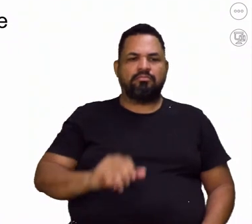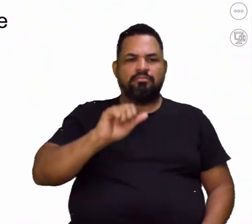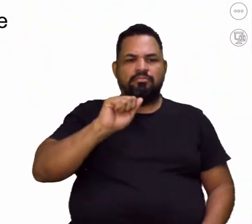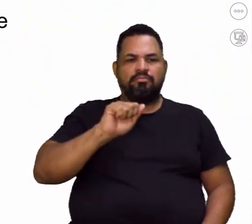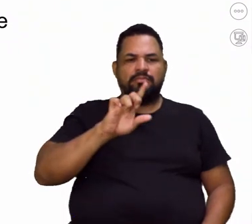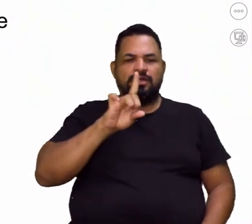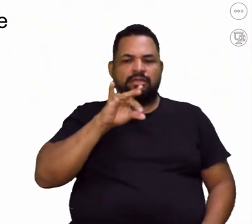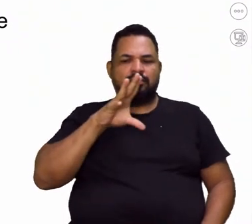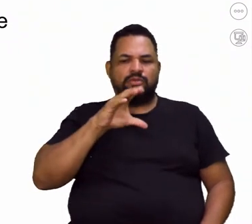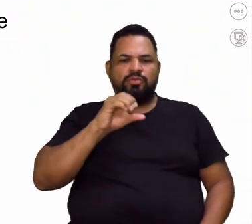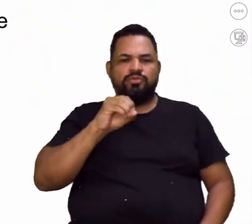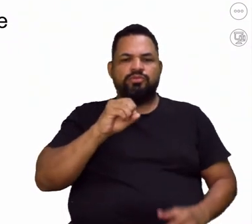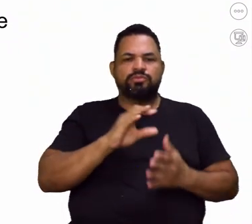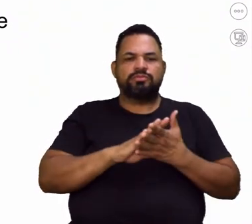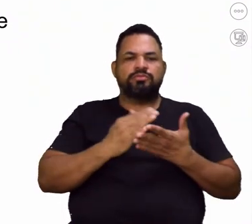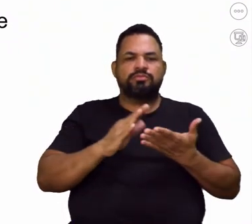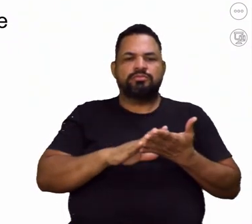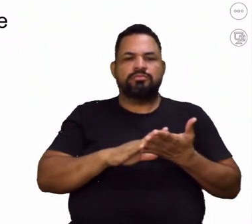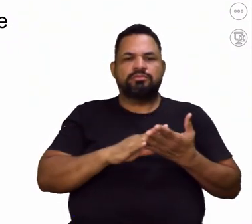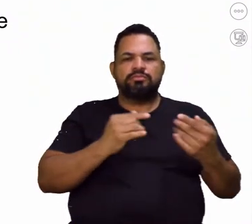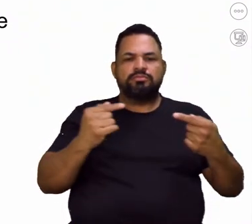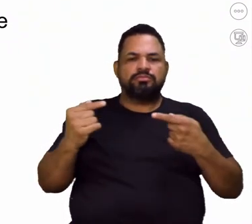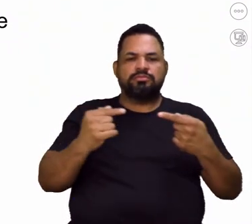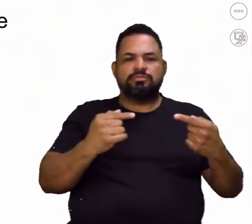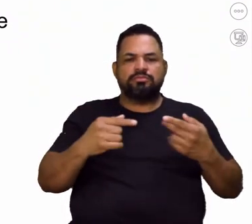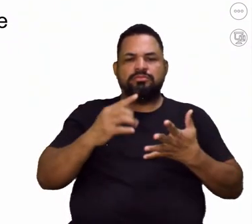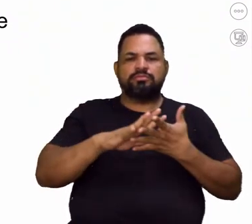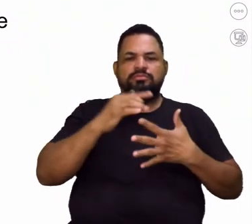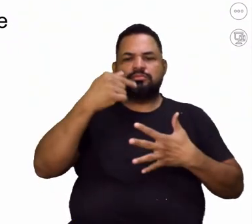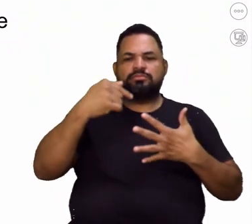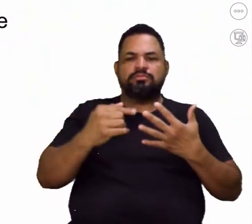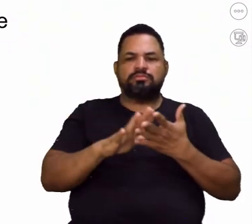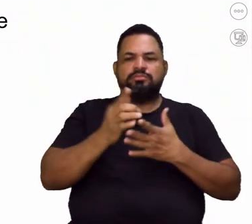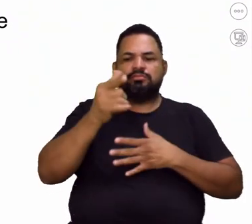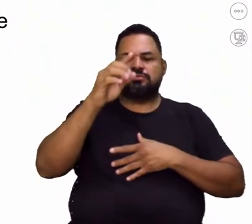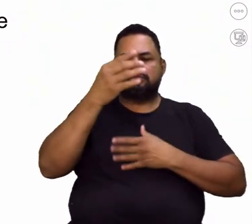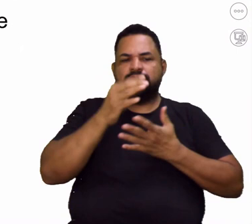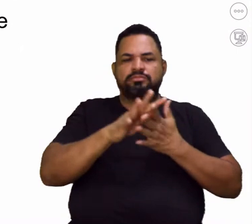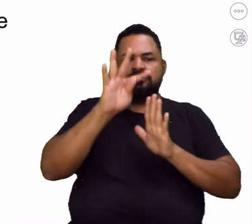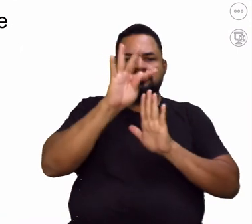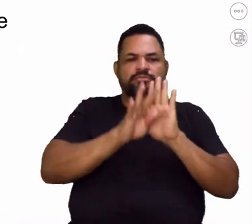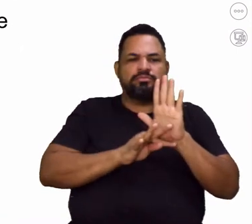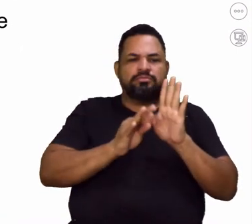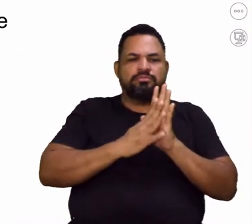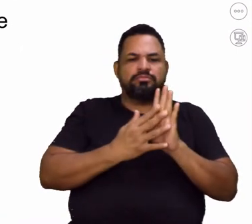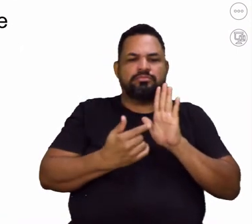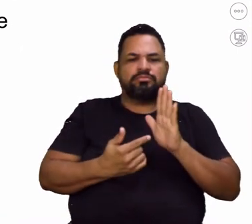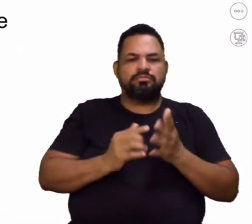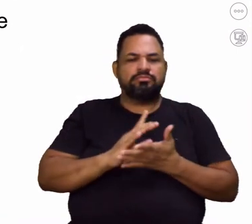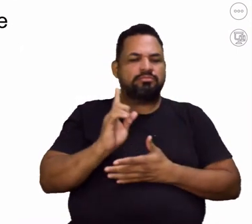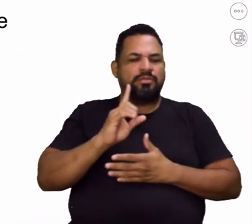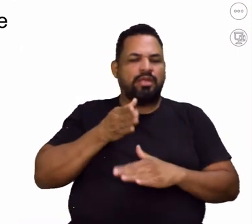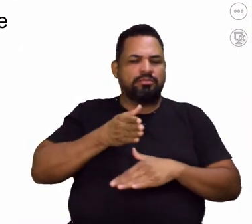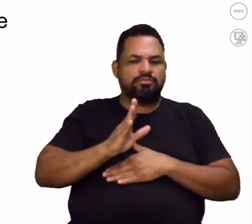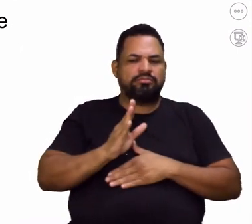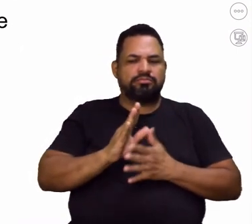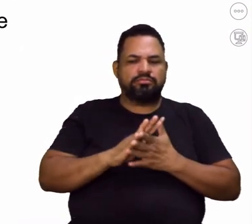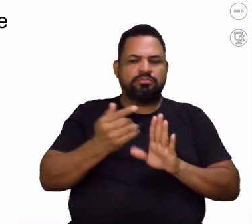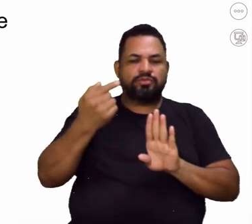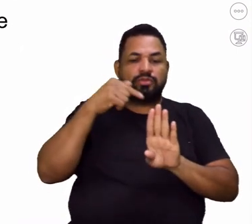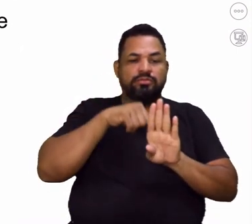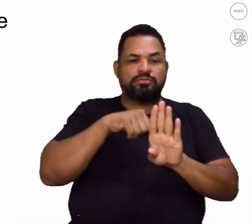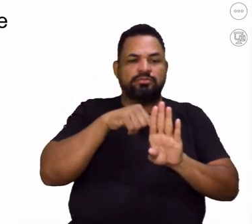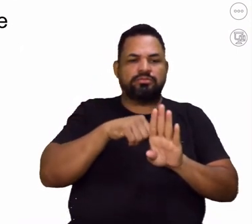Alusão faz referência a elementos de outro texto de maneira o quê? Indireta, ou seja,